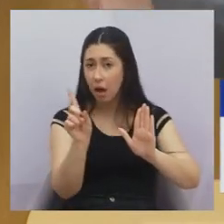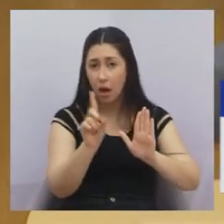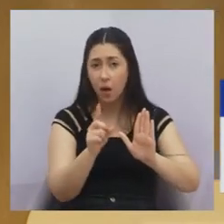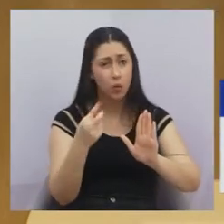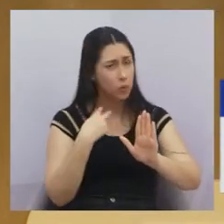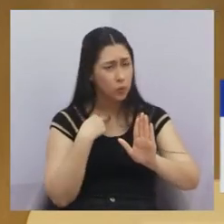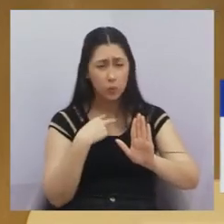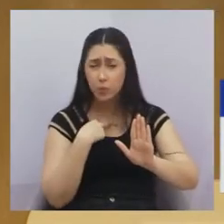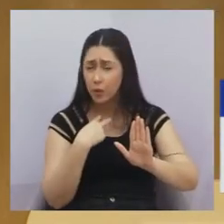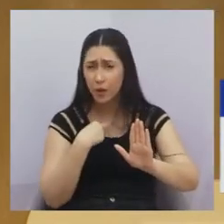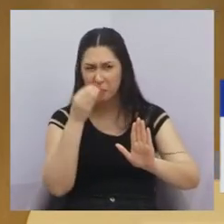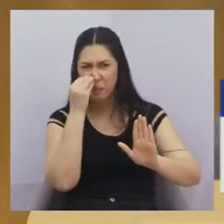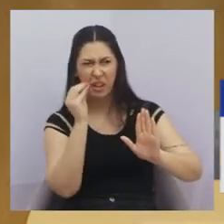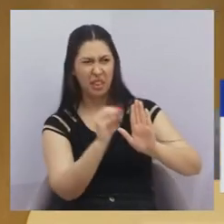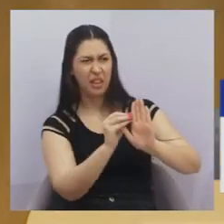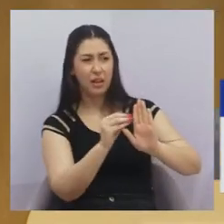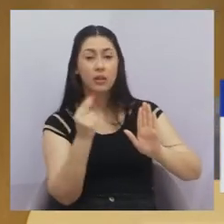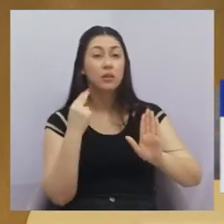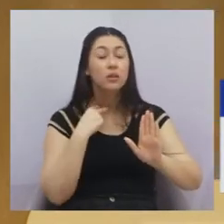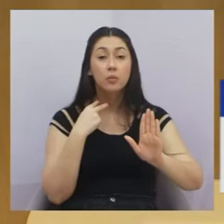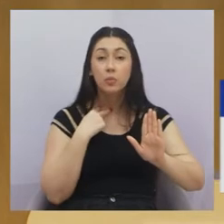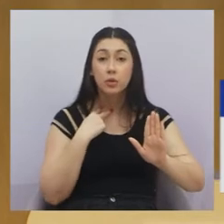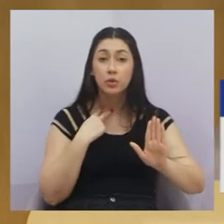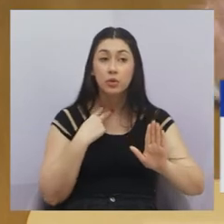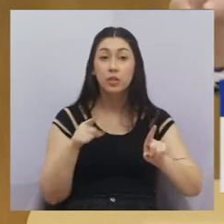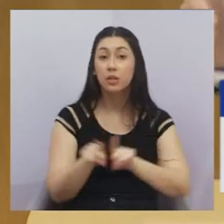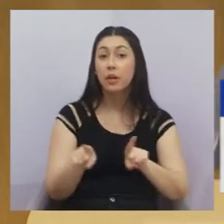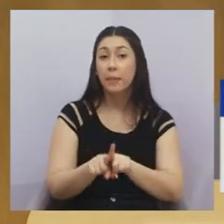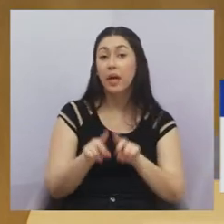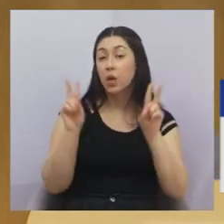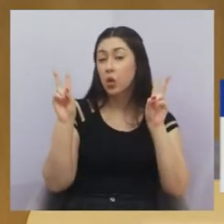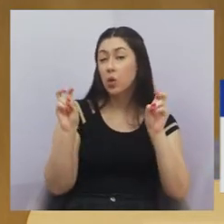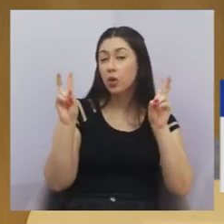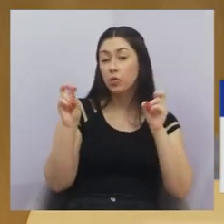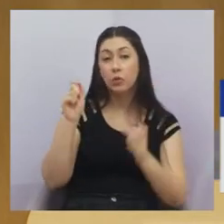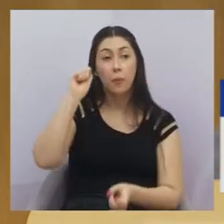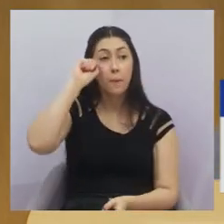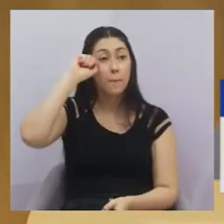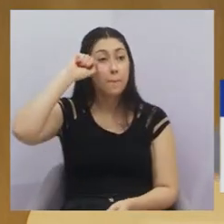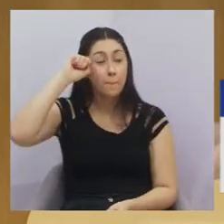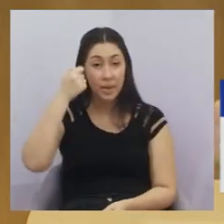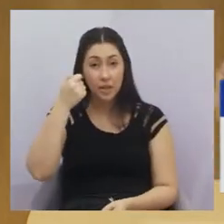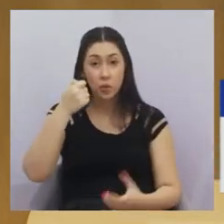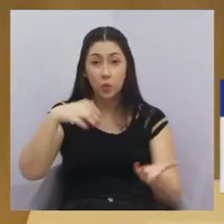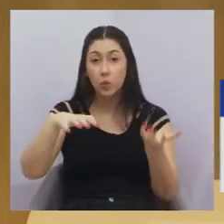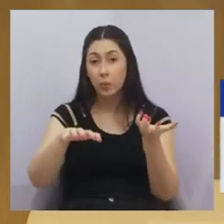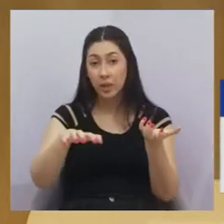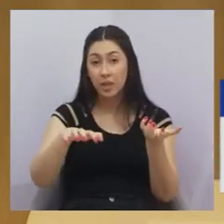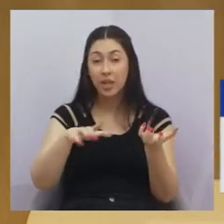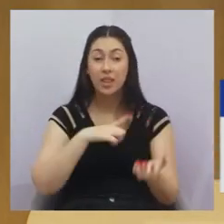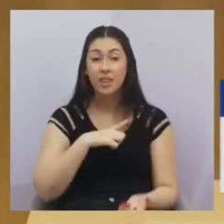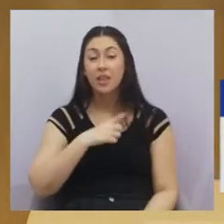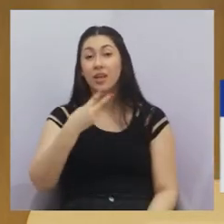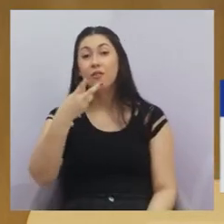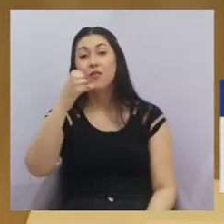pode ignorar esses dados. E falando de negros, só para que a gente tenha uma ideia, no Congresso Nacional são 20%, enquanto a